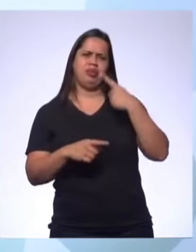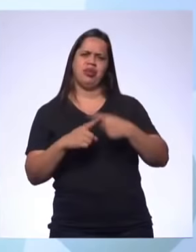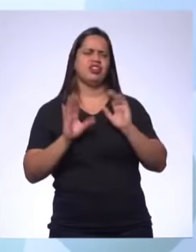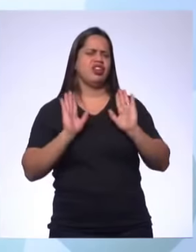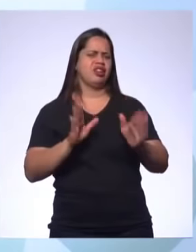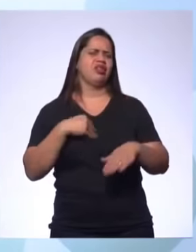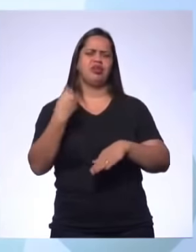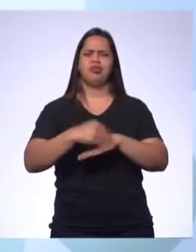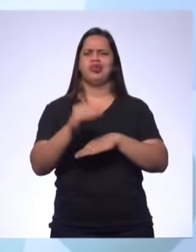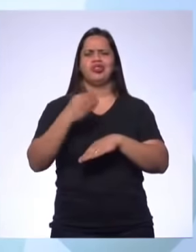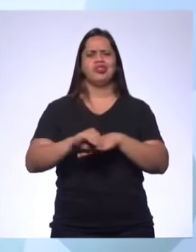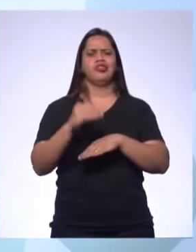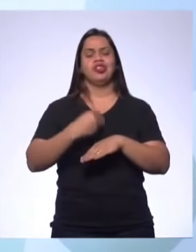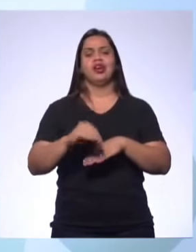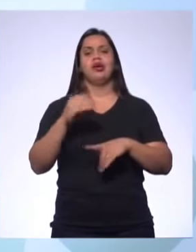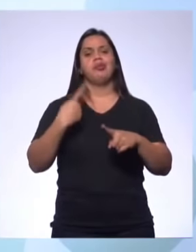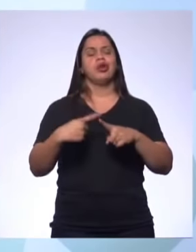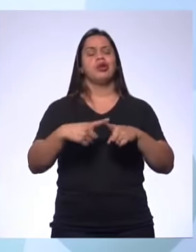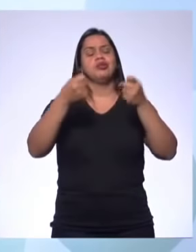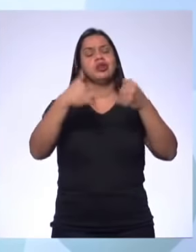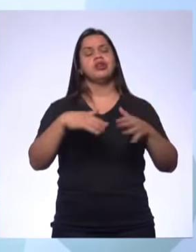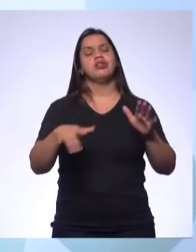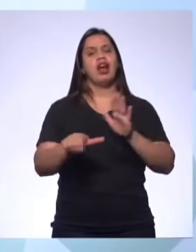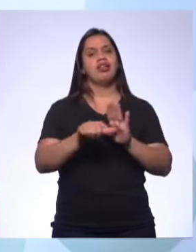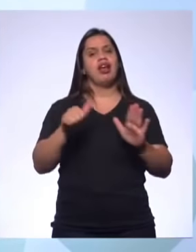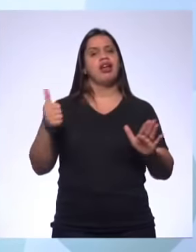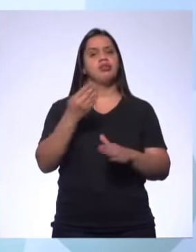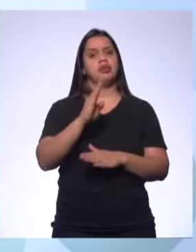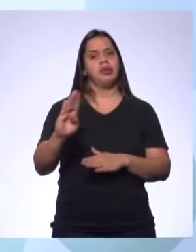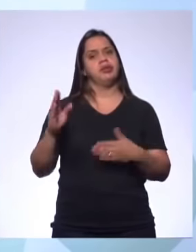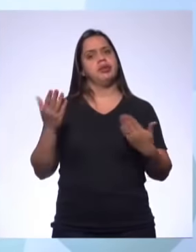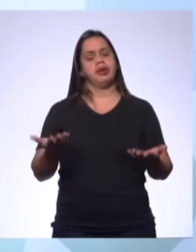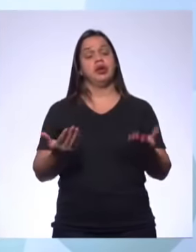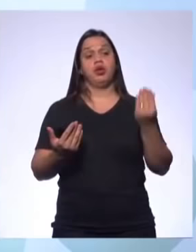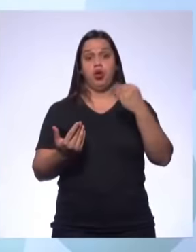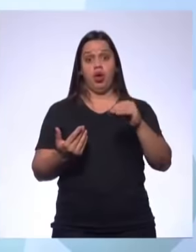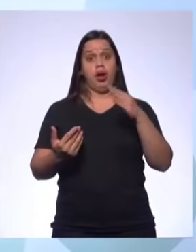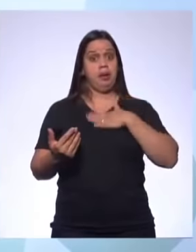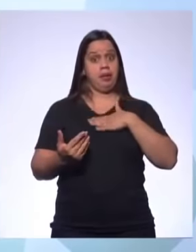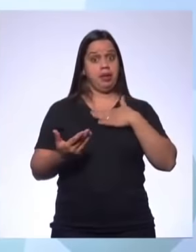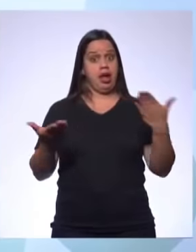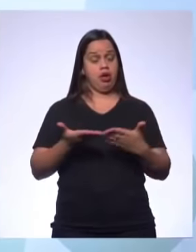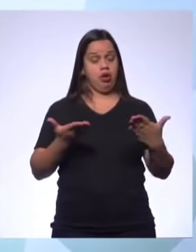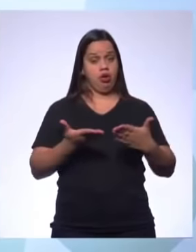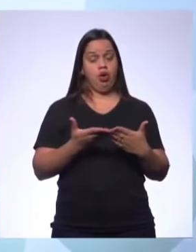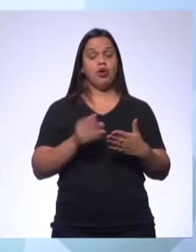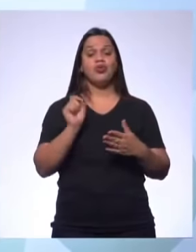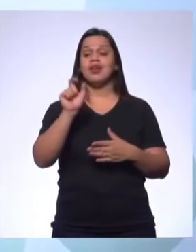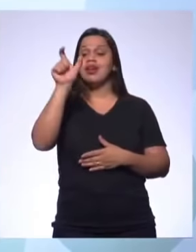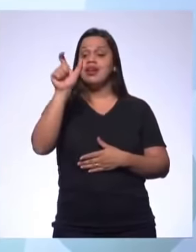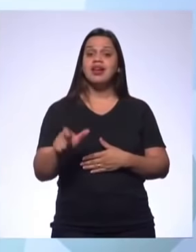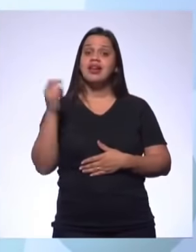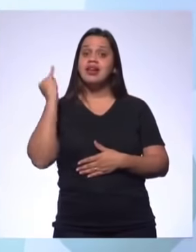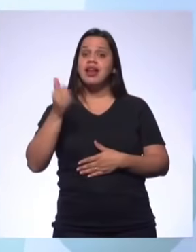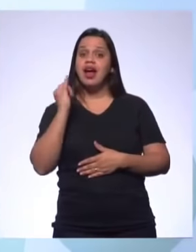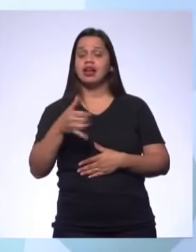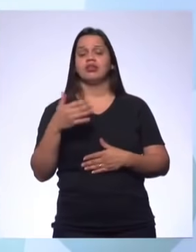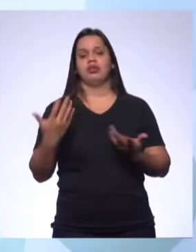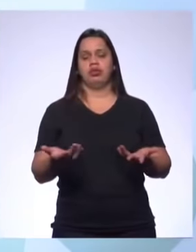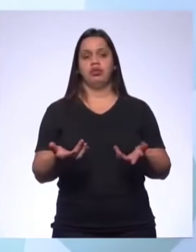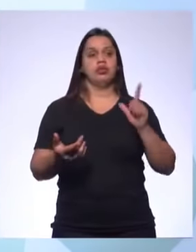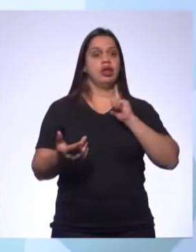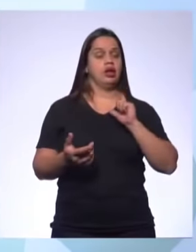de chá. A gente fala isso aqui desde o primeiro bimestre. Coloca para a pro aqui, agora, quanto ao narrador, certo? Então, eu tenho